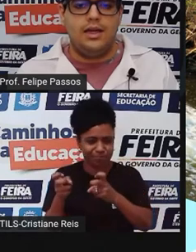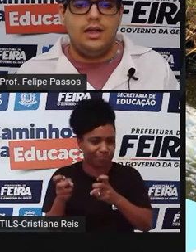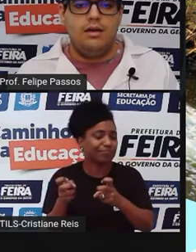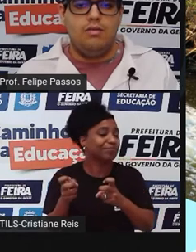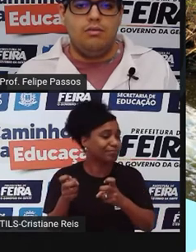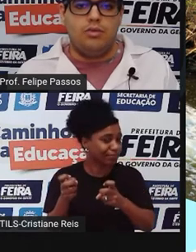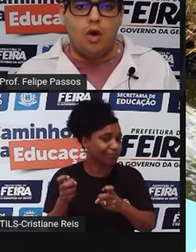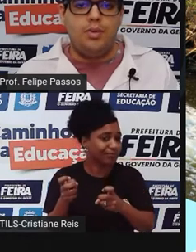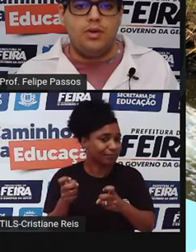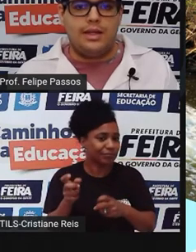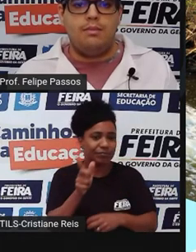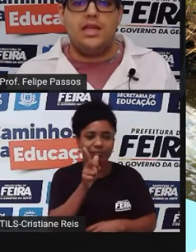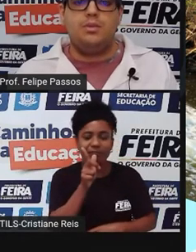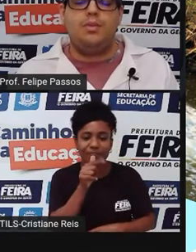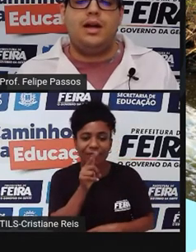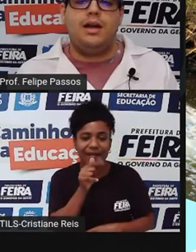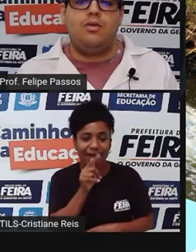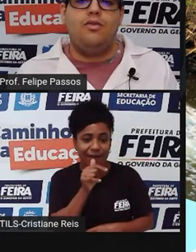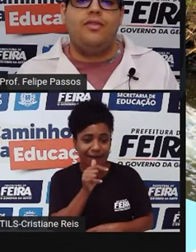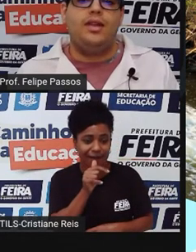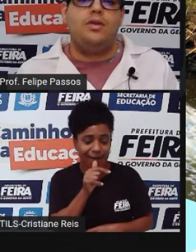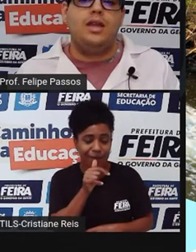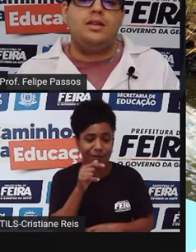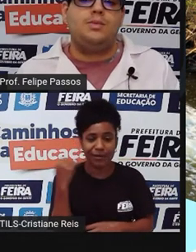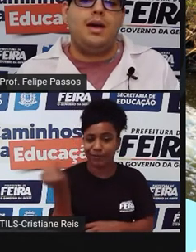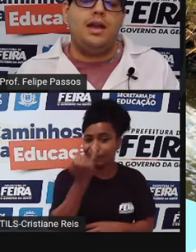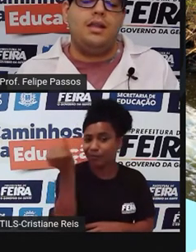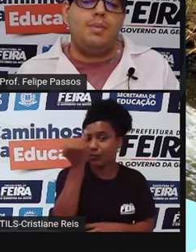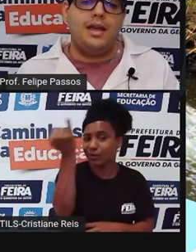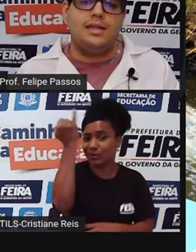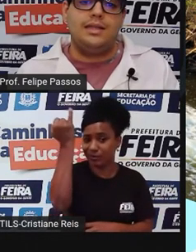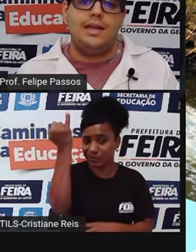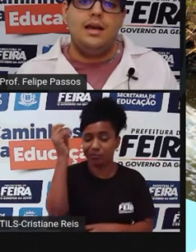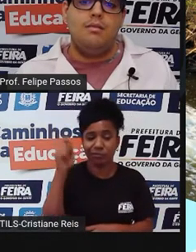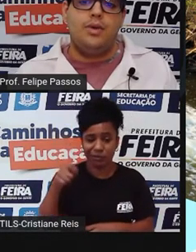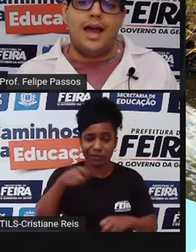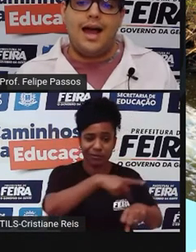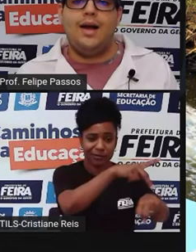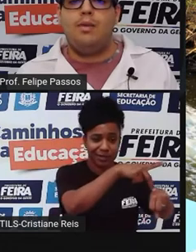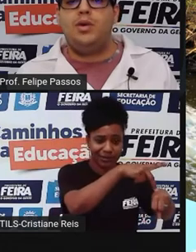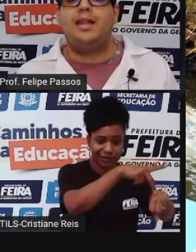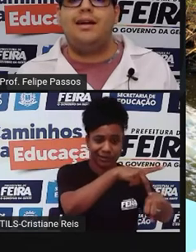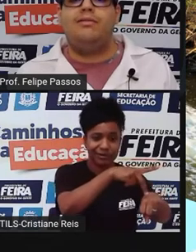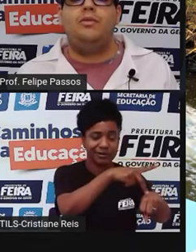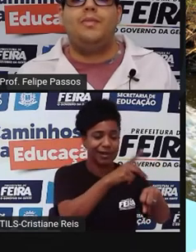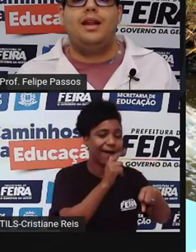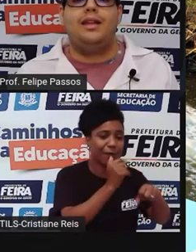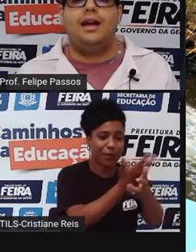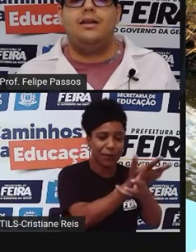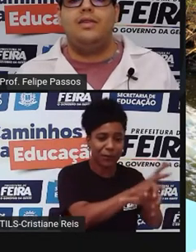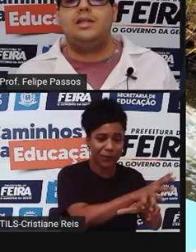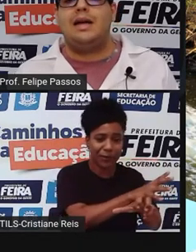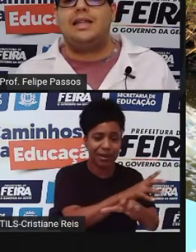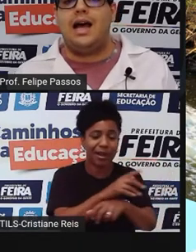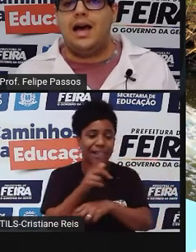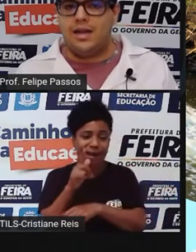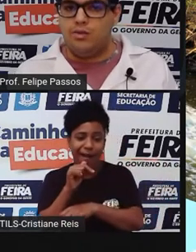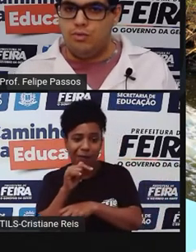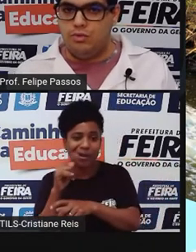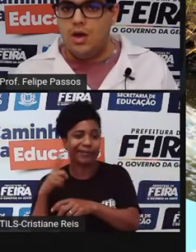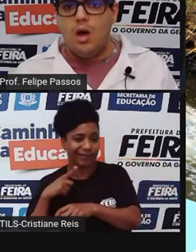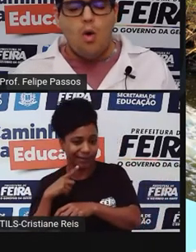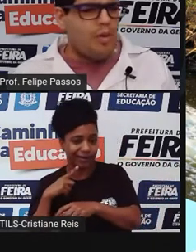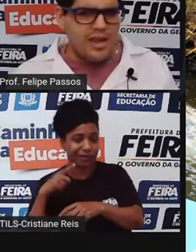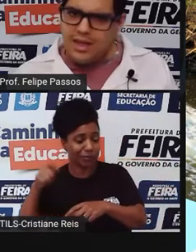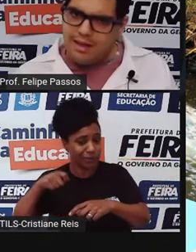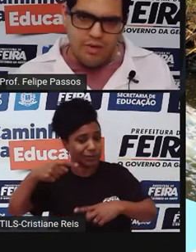né? Um tópico até mesmo para conflito entre países, porque a água potável ela está cada vez mais rara no